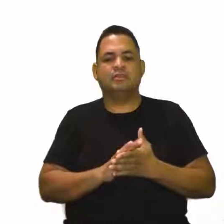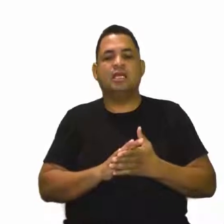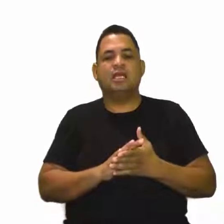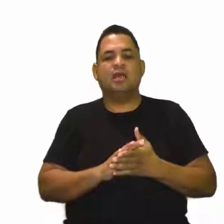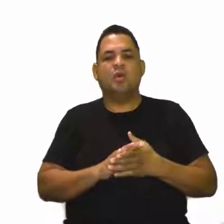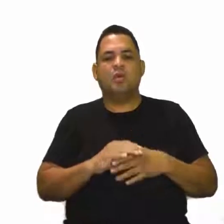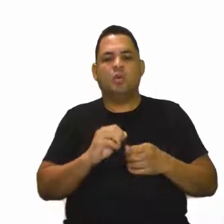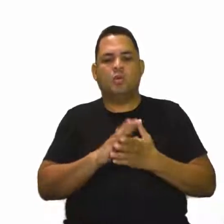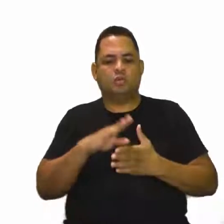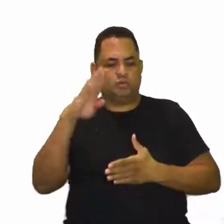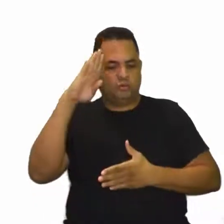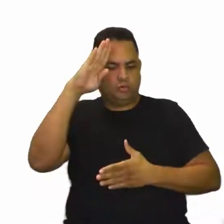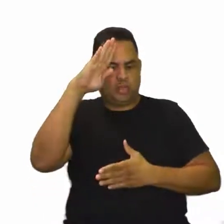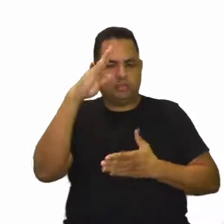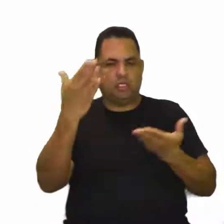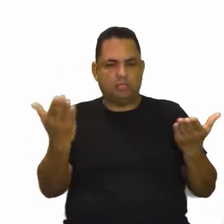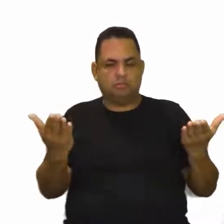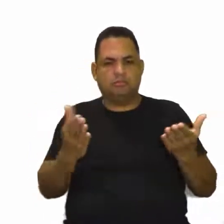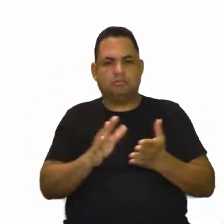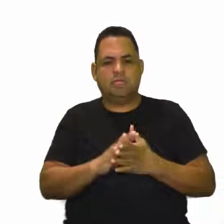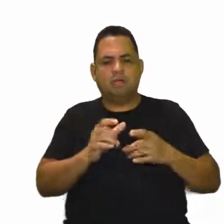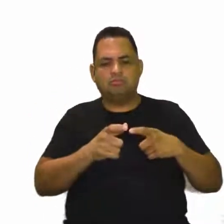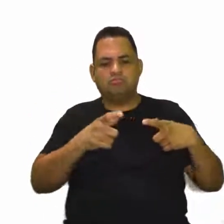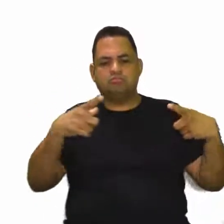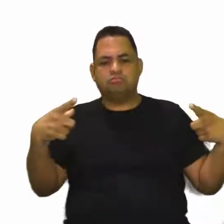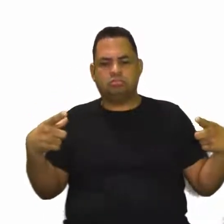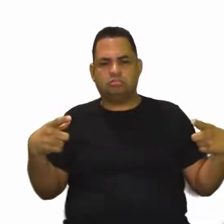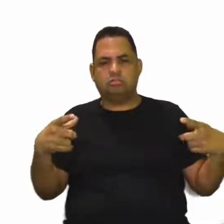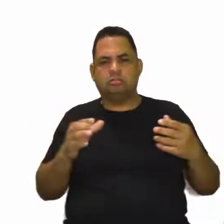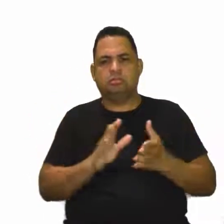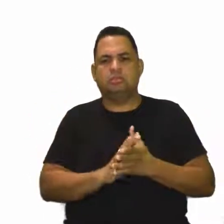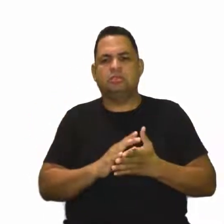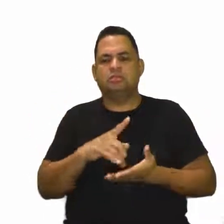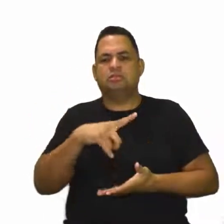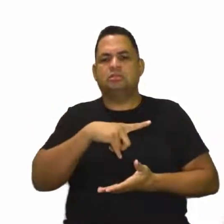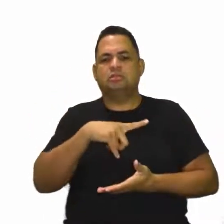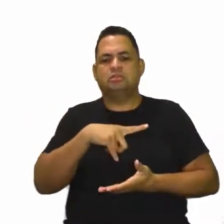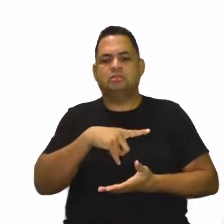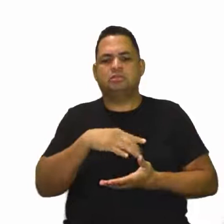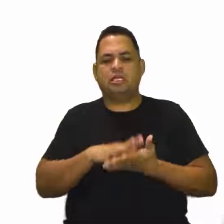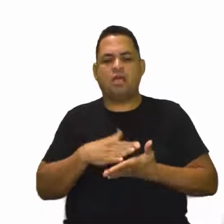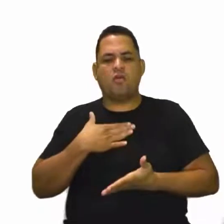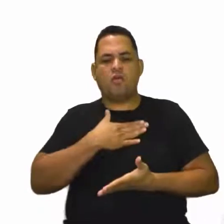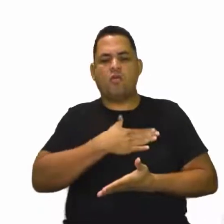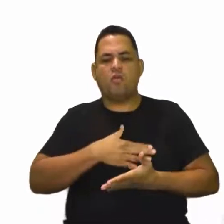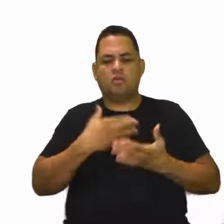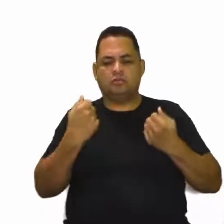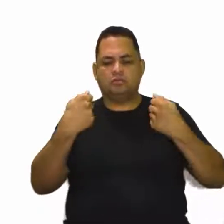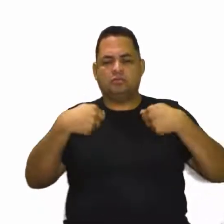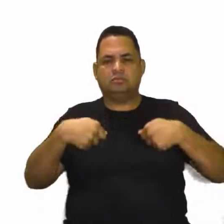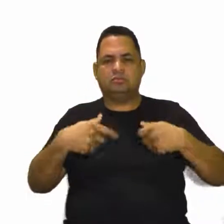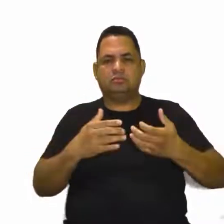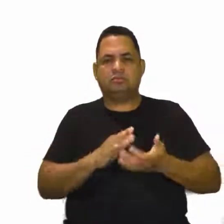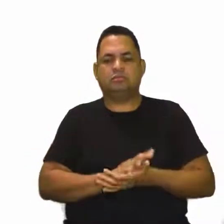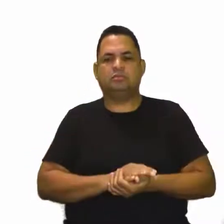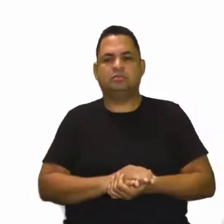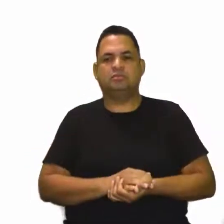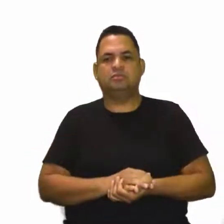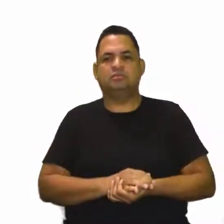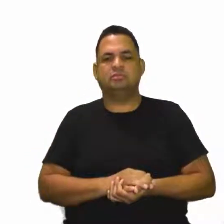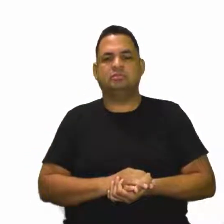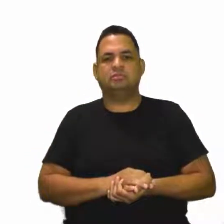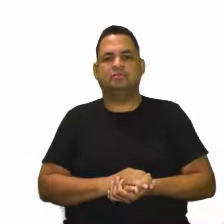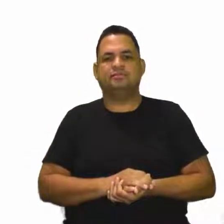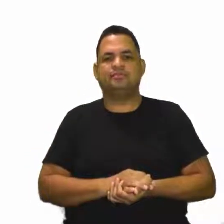praças, a grande maioria. Aí, se de repente os caras ganham o gosto pelo poder. Mas vejam só,